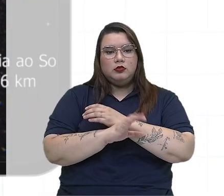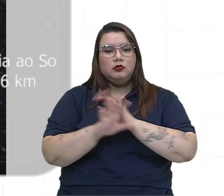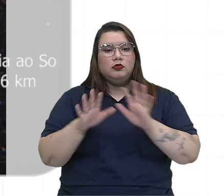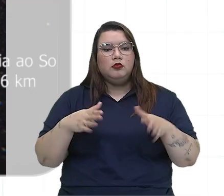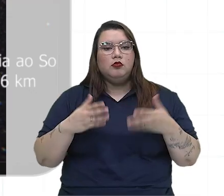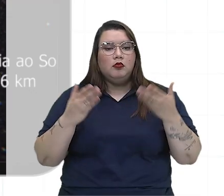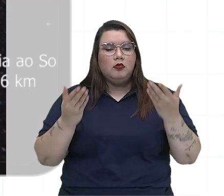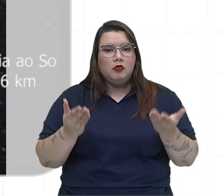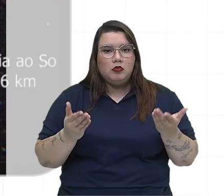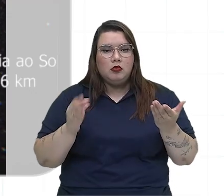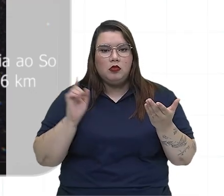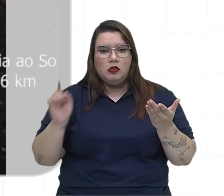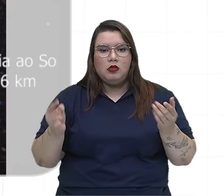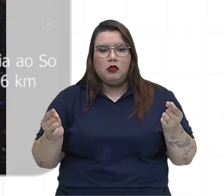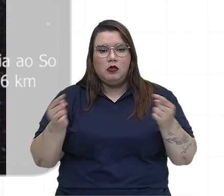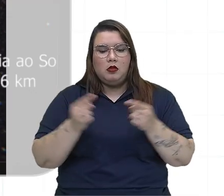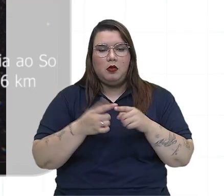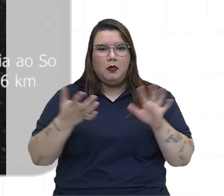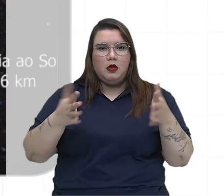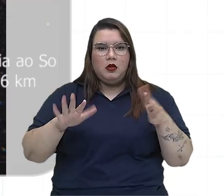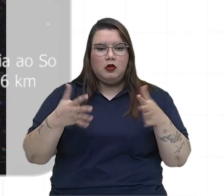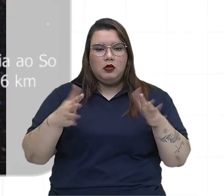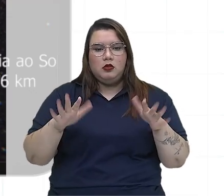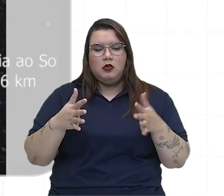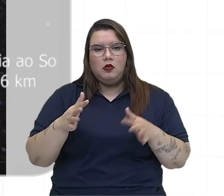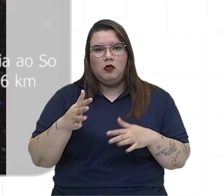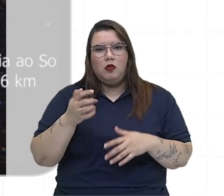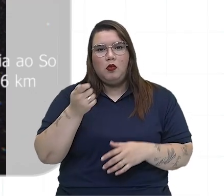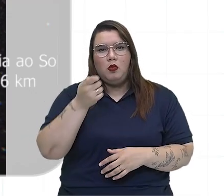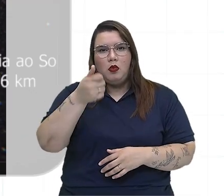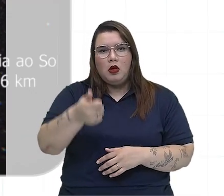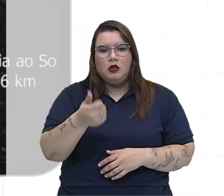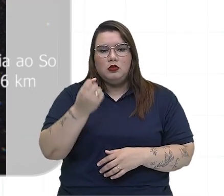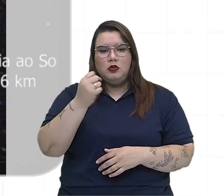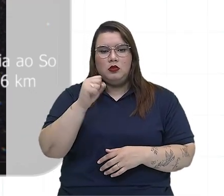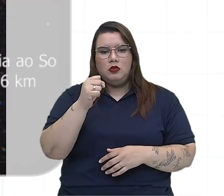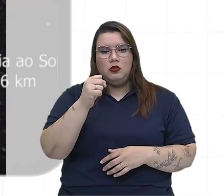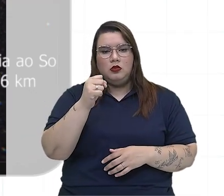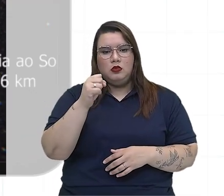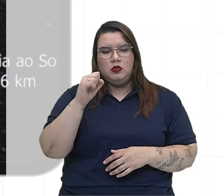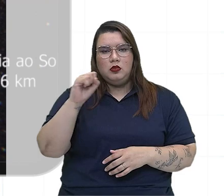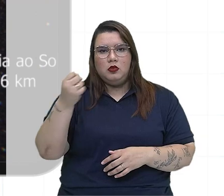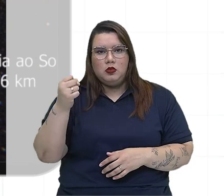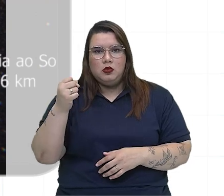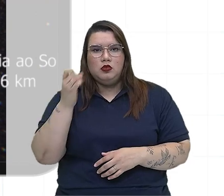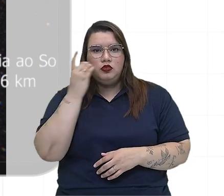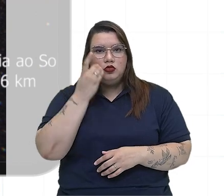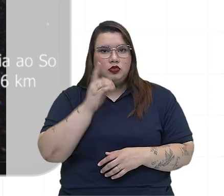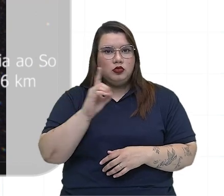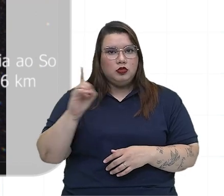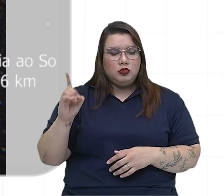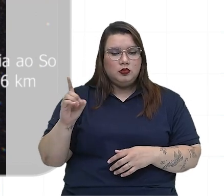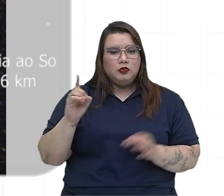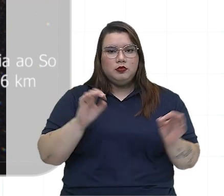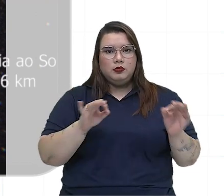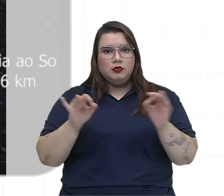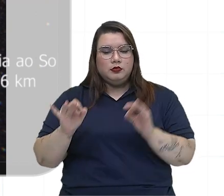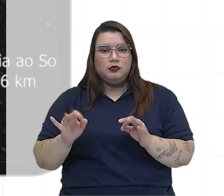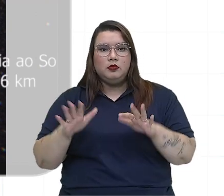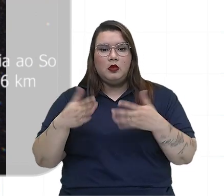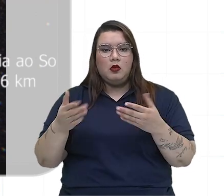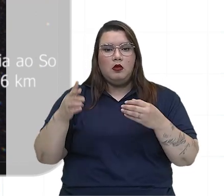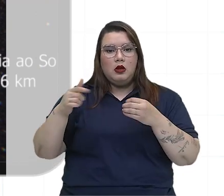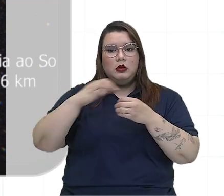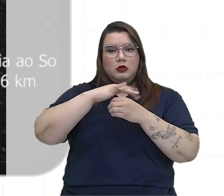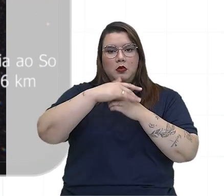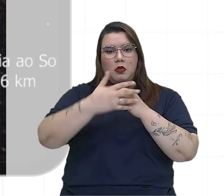ao redor do Sol, ele leva cerca de 87 a 88 dias.